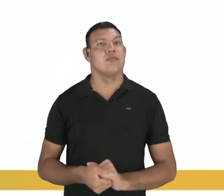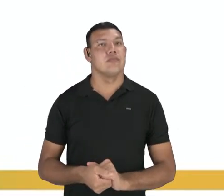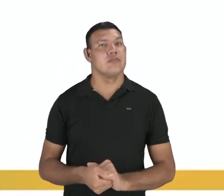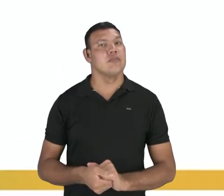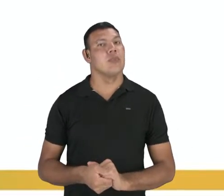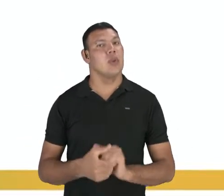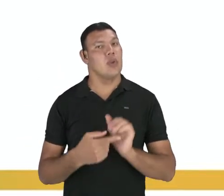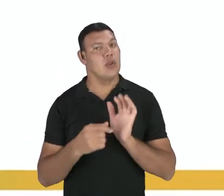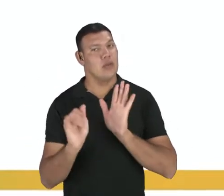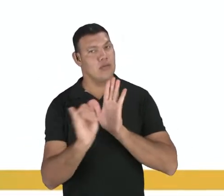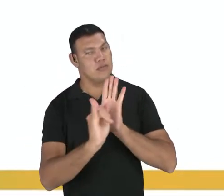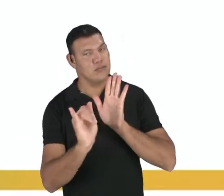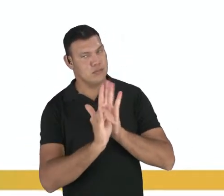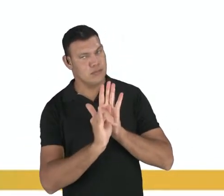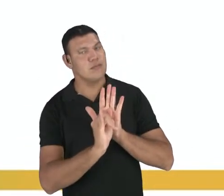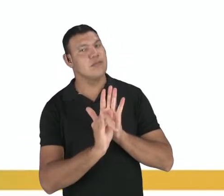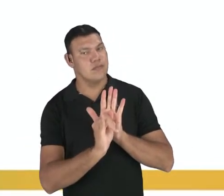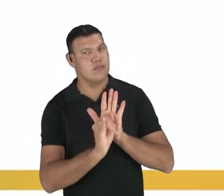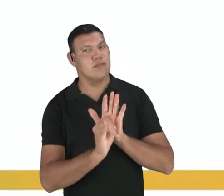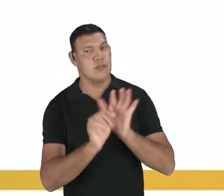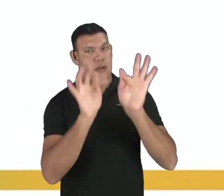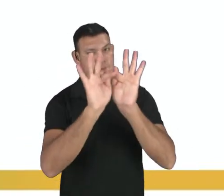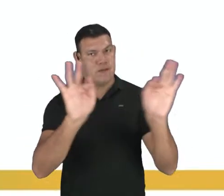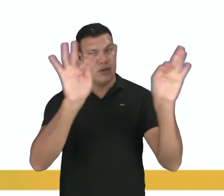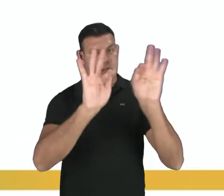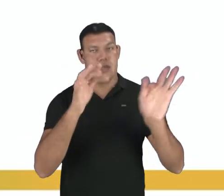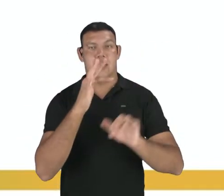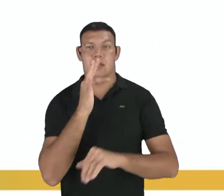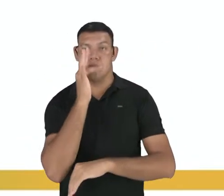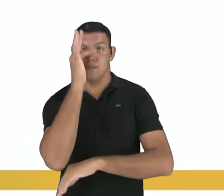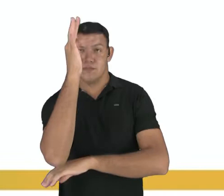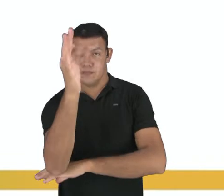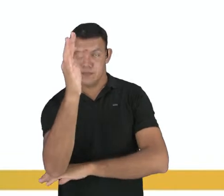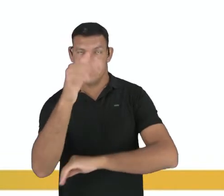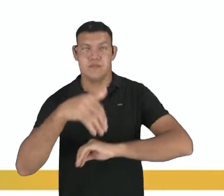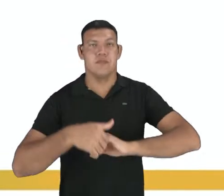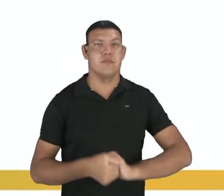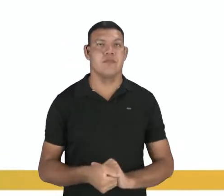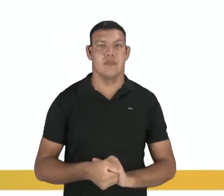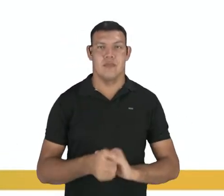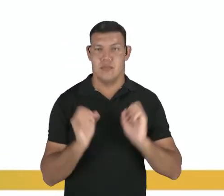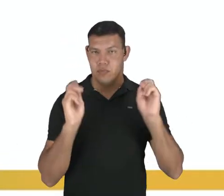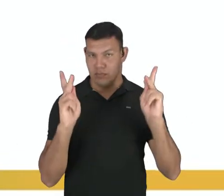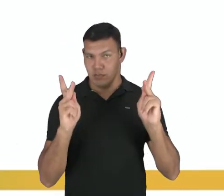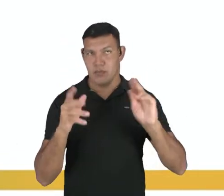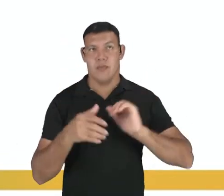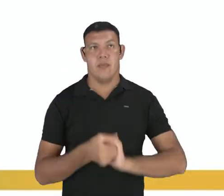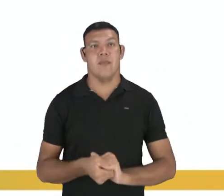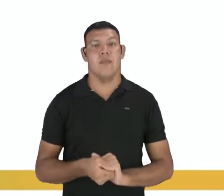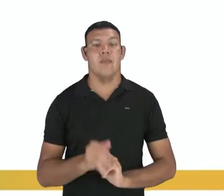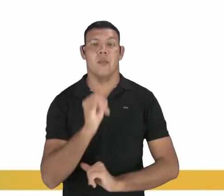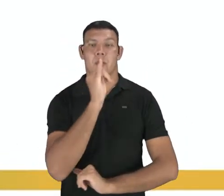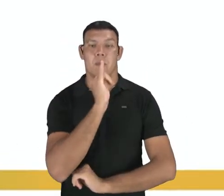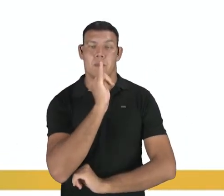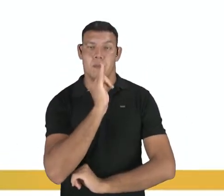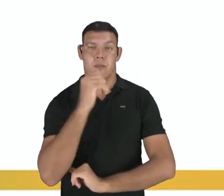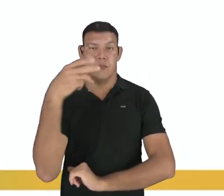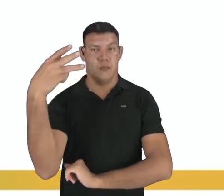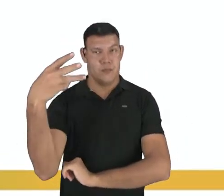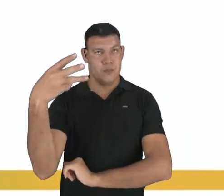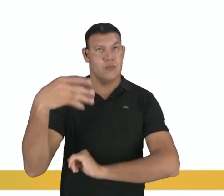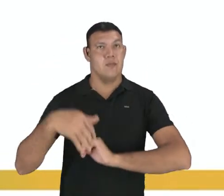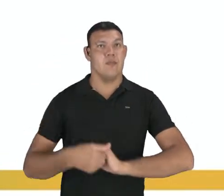que indica que a frase está no futuro. Beleza? Agora observem aí o exemplo número